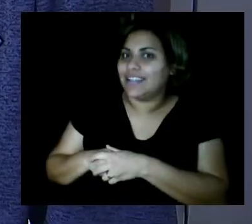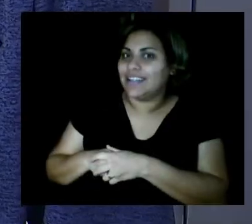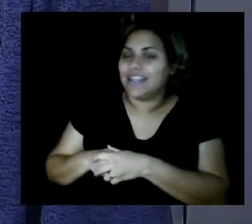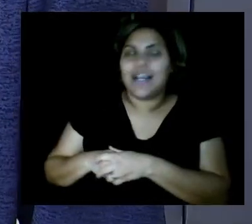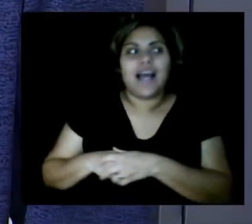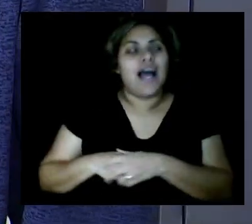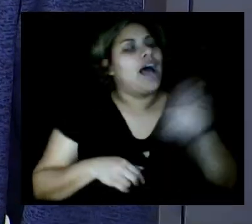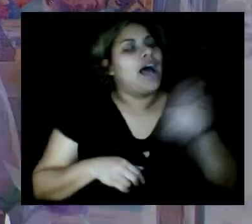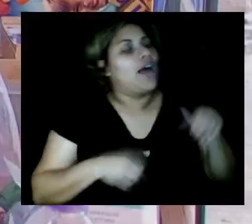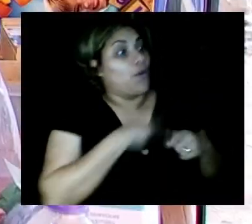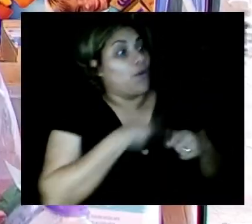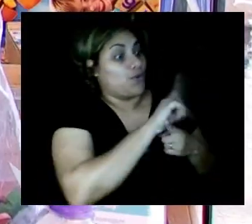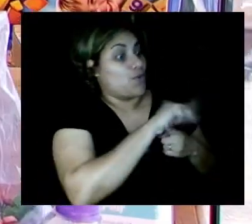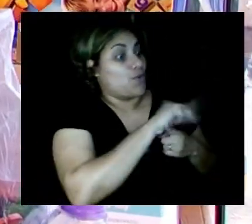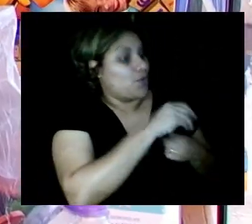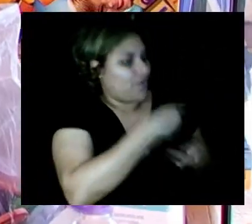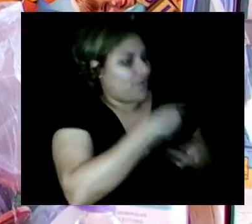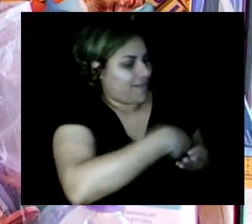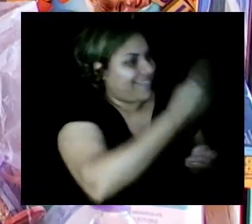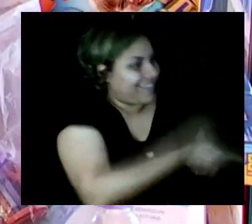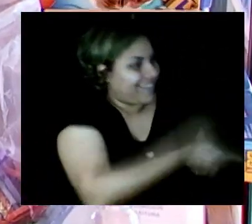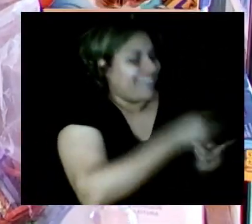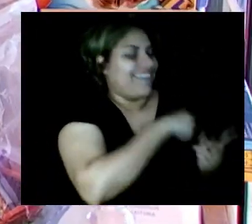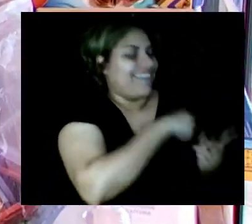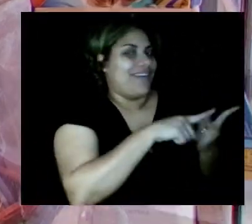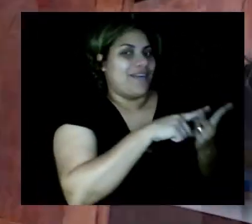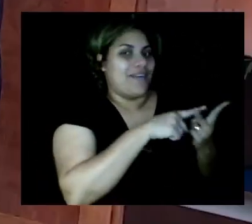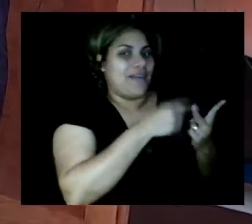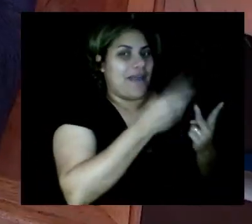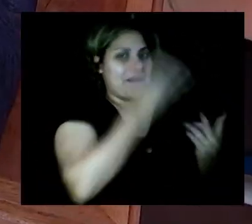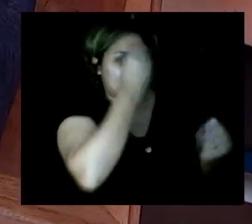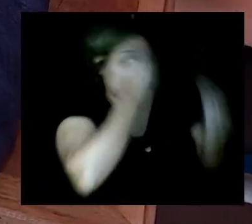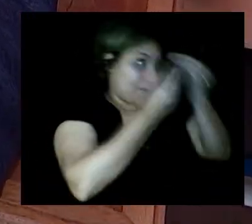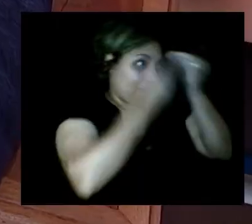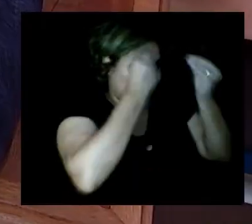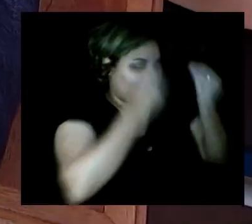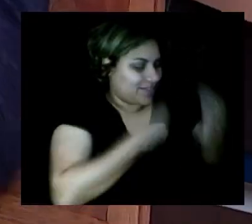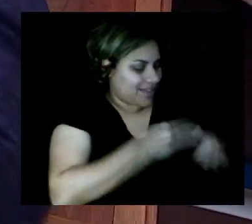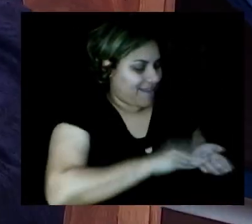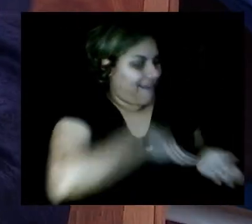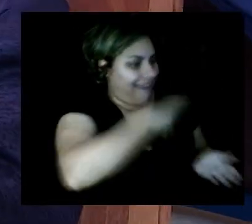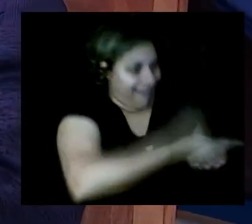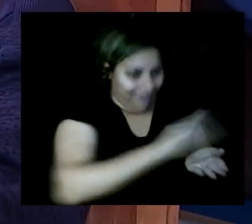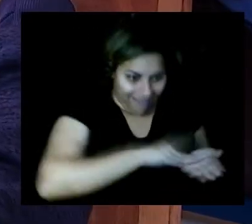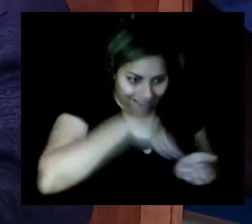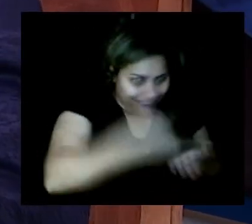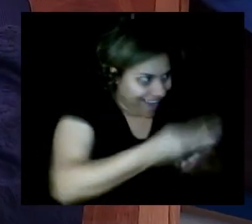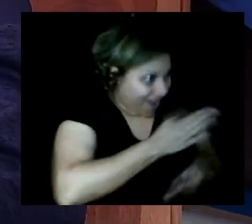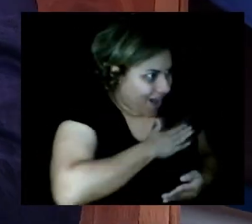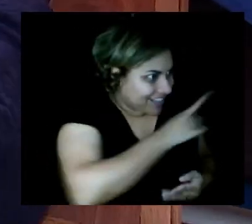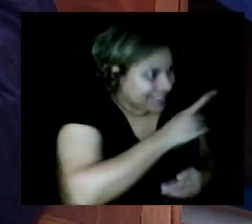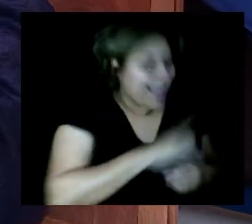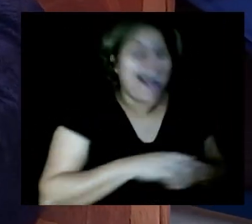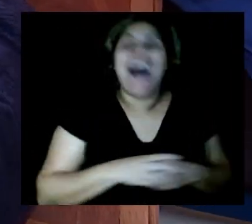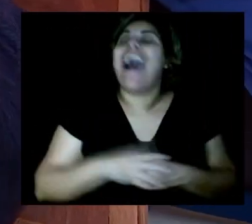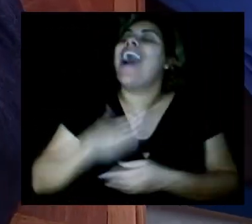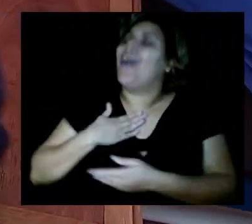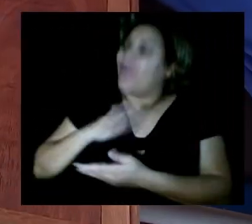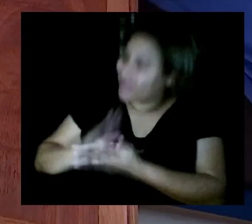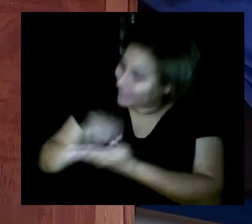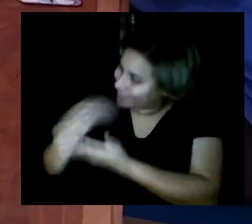também, memória. Esse é mais de cartas mesmo, né? Uhum. E você joga um pouquinho aqui com o